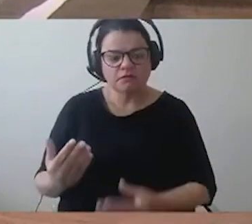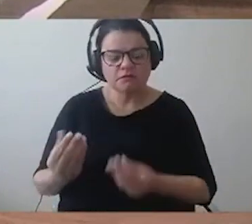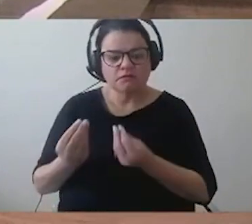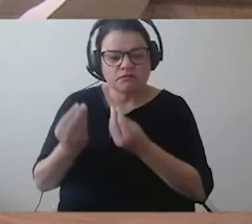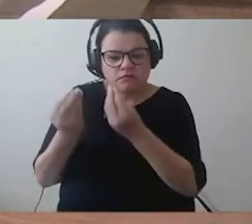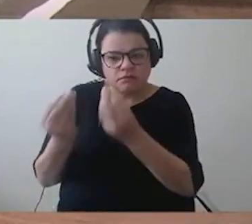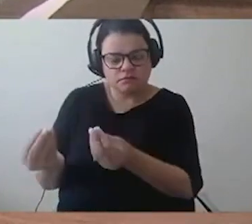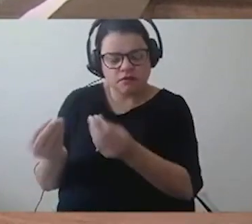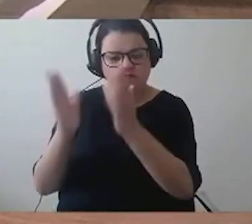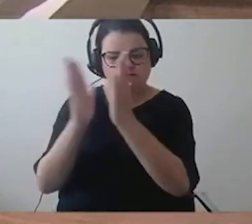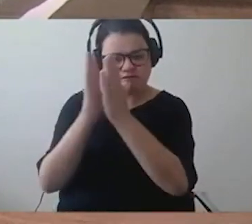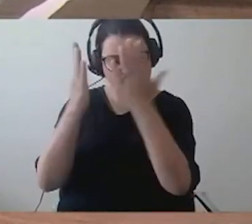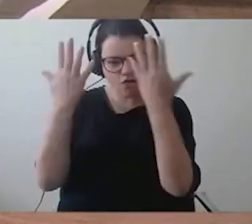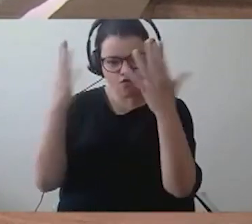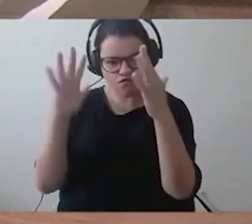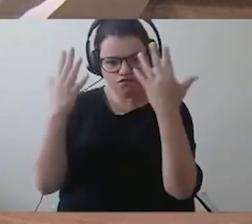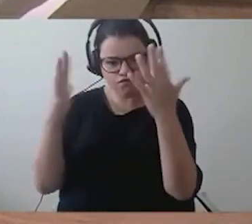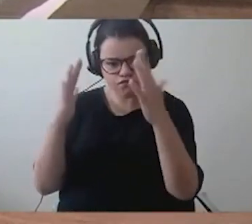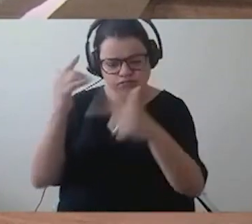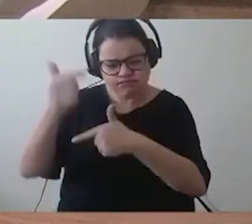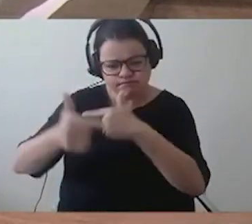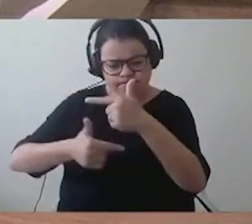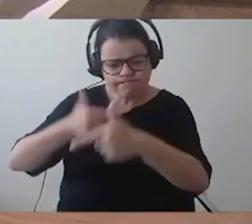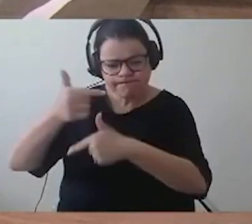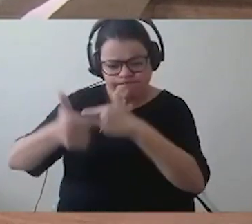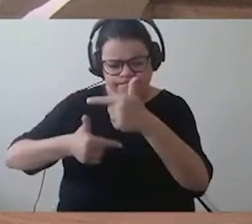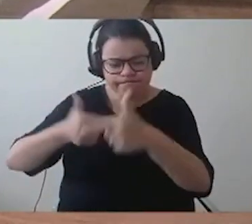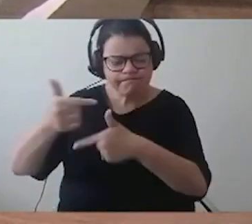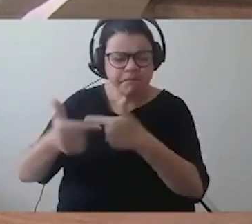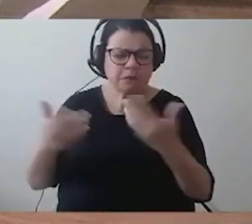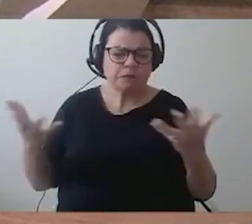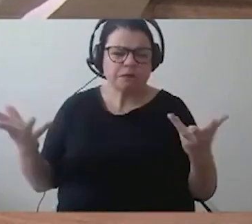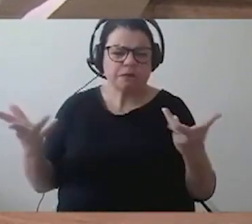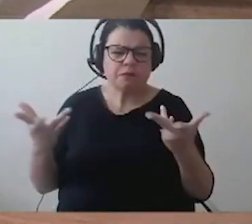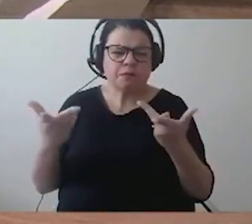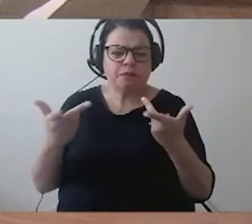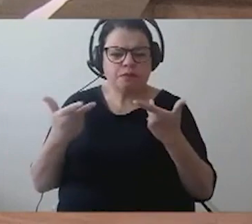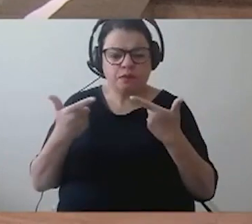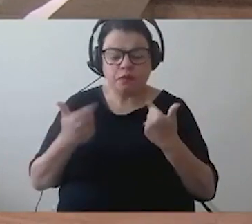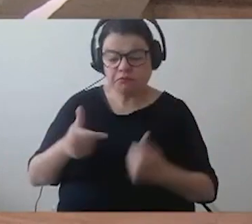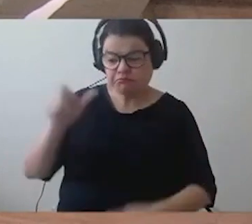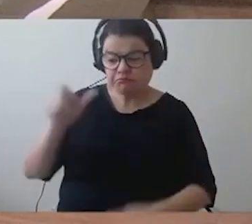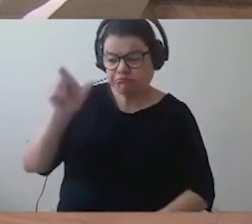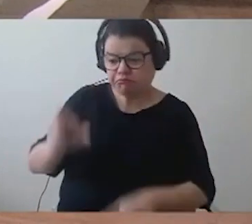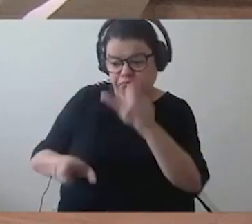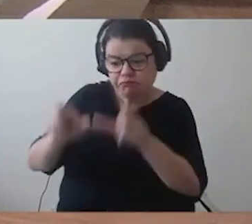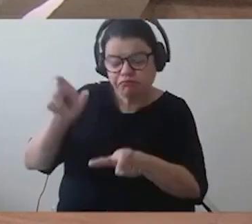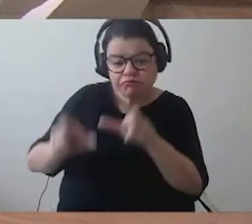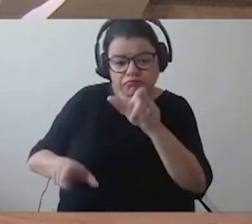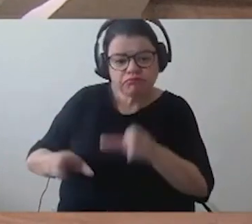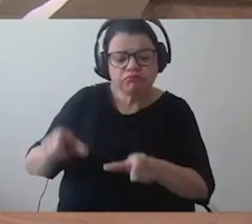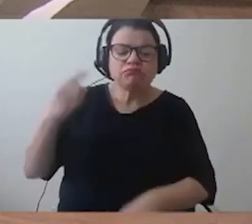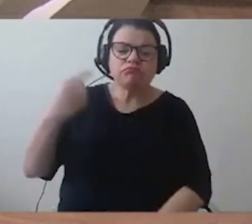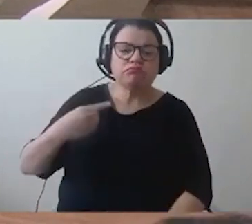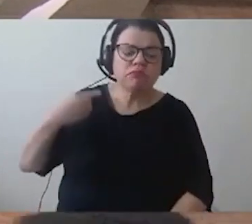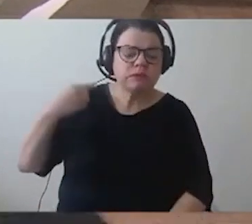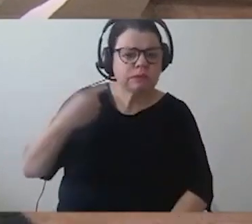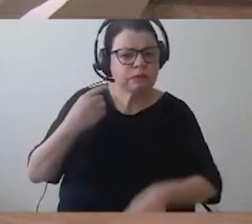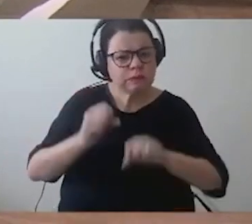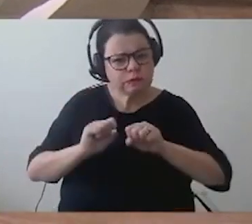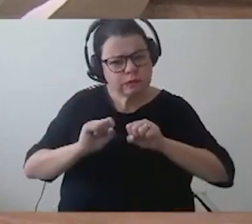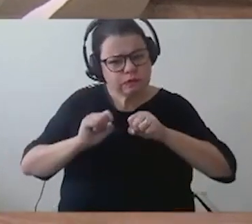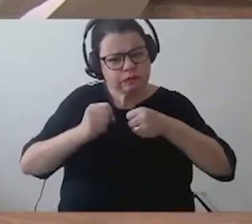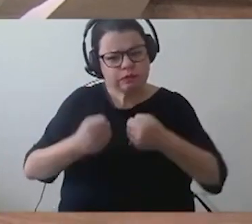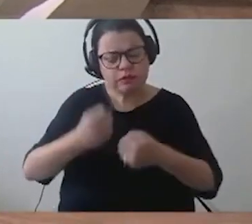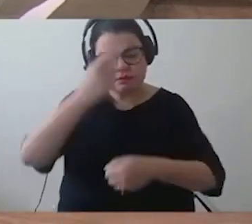louvor pelo trabalho que vocês vêm fazendo, que os senhores, doutores, vêm fazendo pelo trabalhador, né, da nossa cidade,